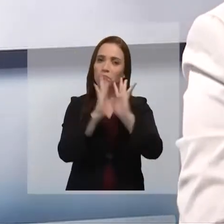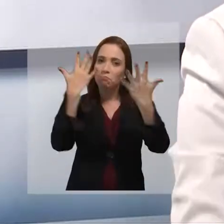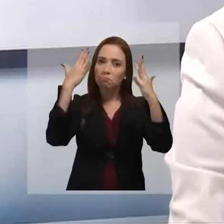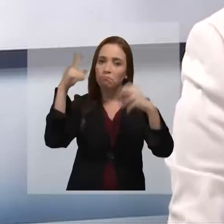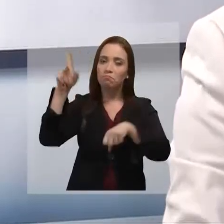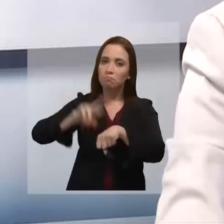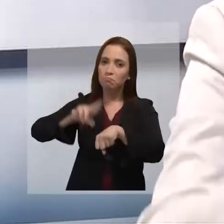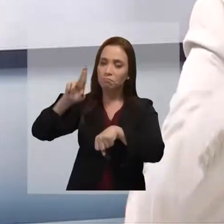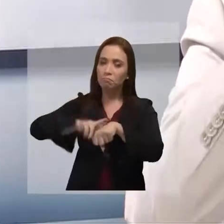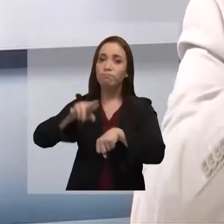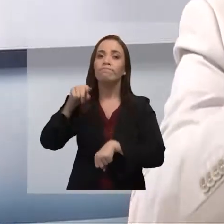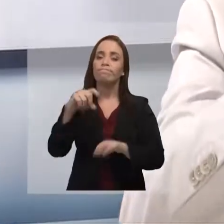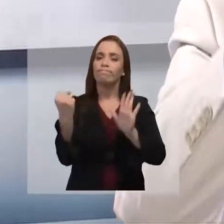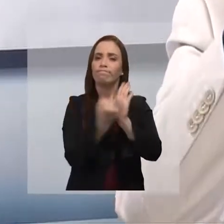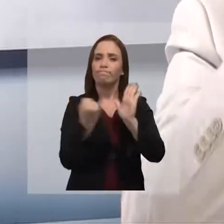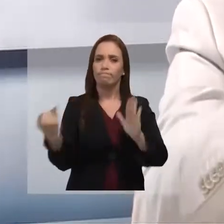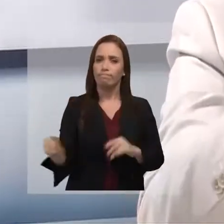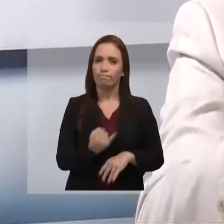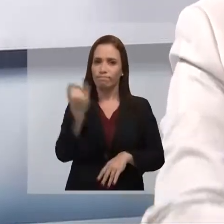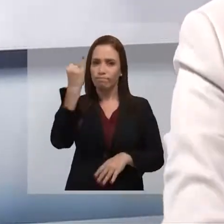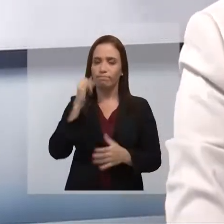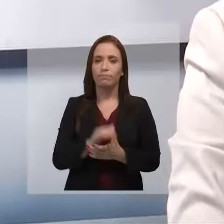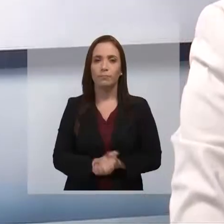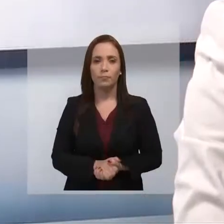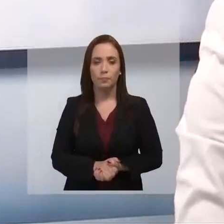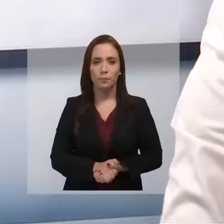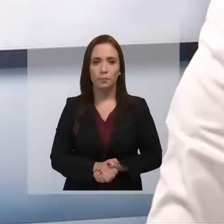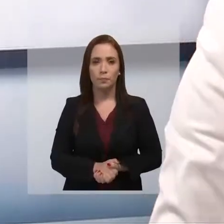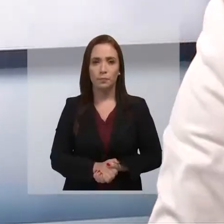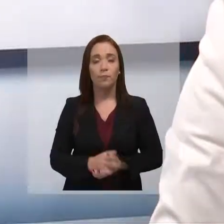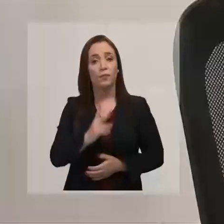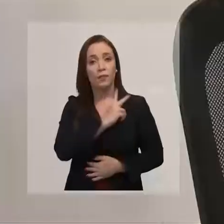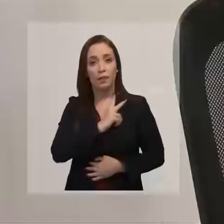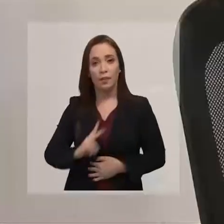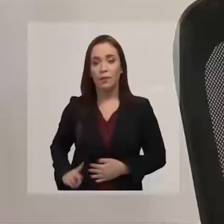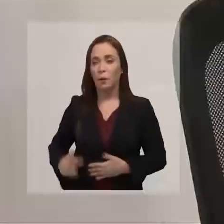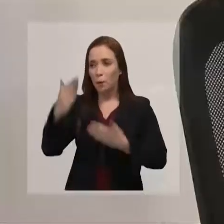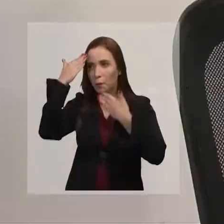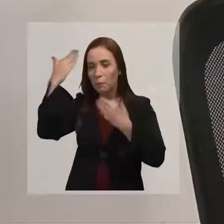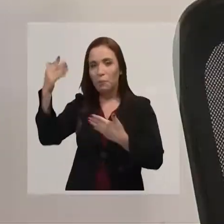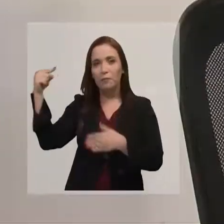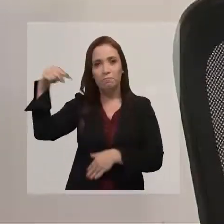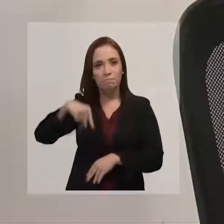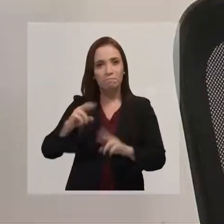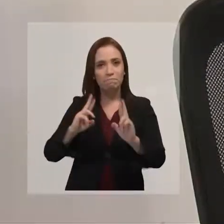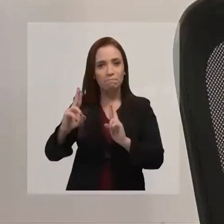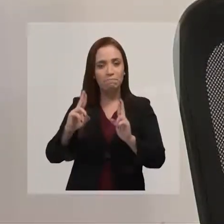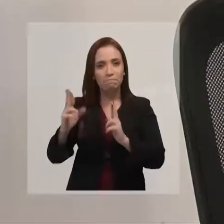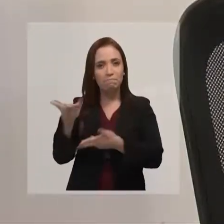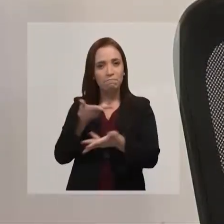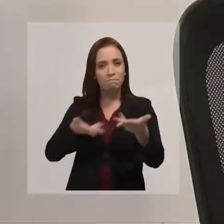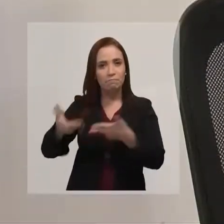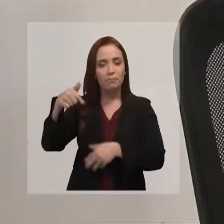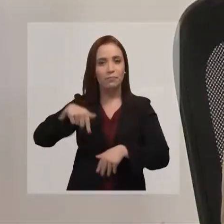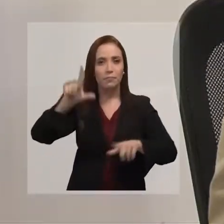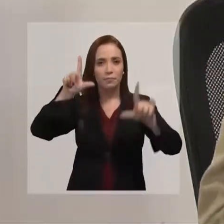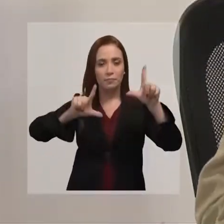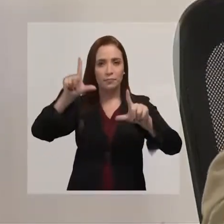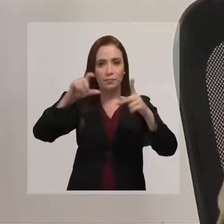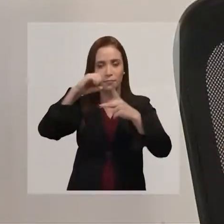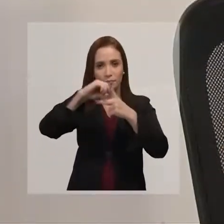Parabéns ao prefeito Roberto Cláudio. Momento histórico para o centro de Fortaleza. Vereador Michel Lins, obrigado pela presença importante do senhor aqui no